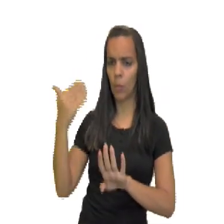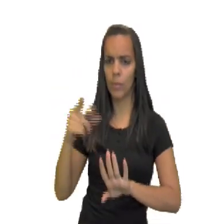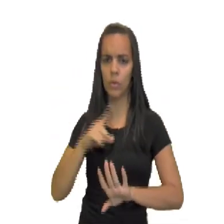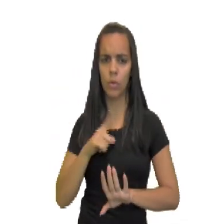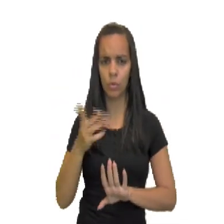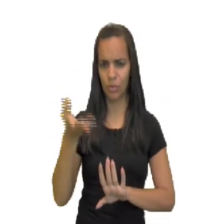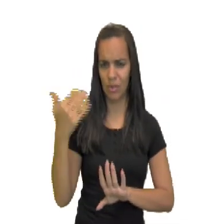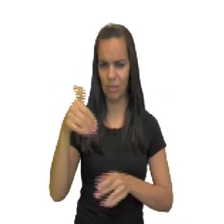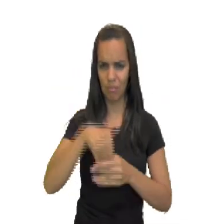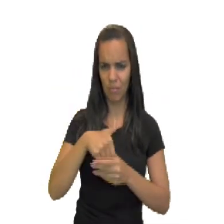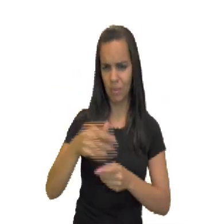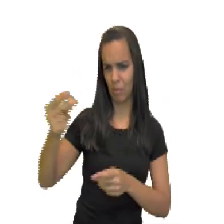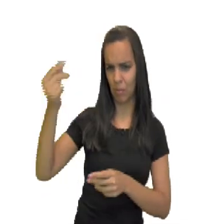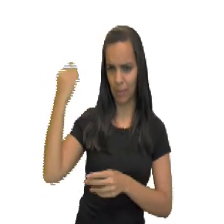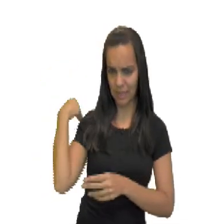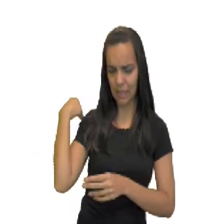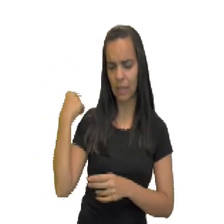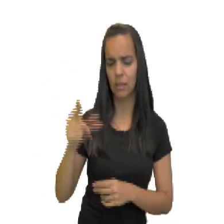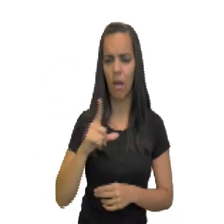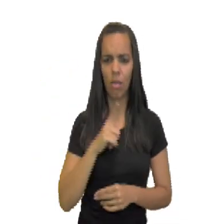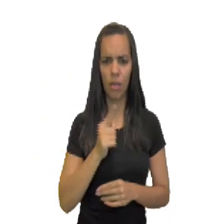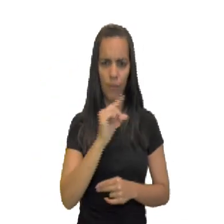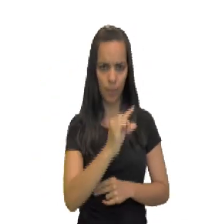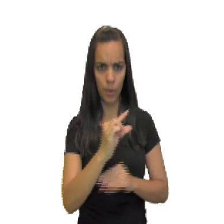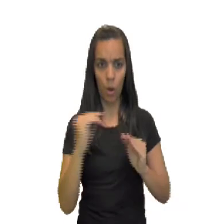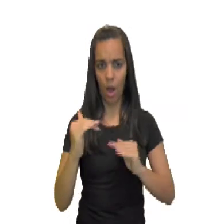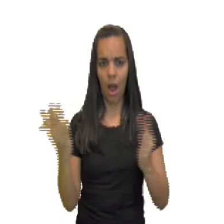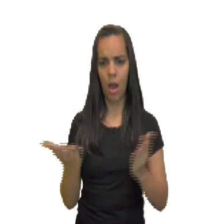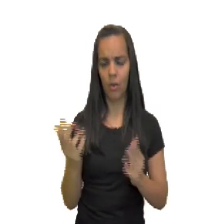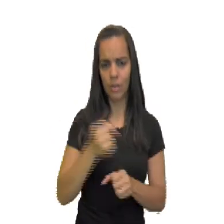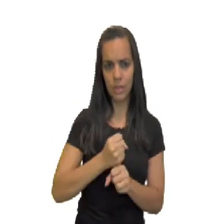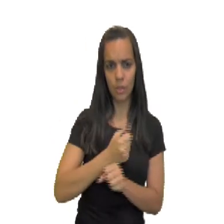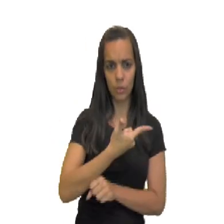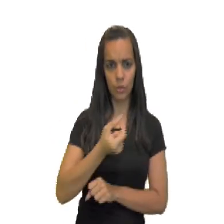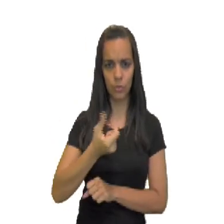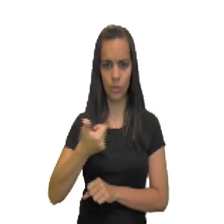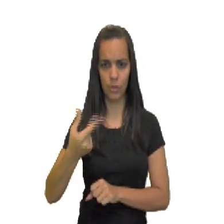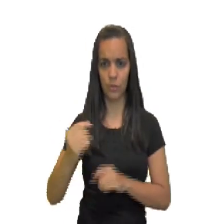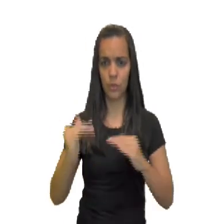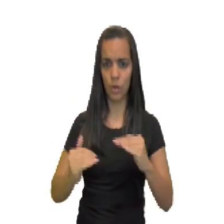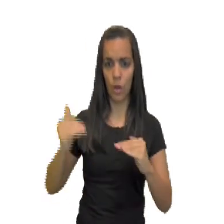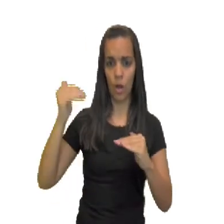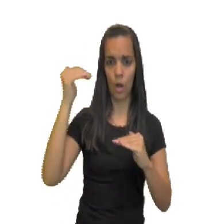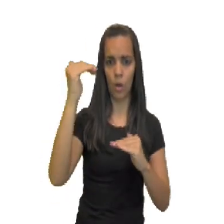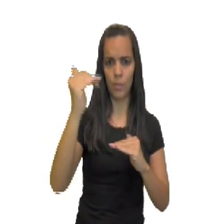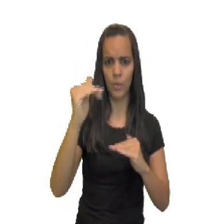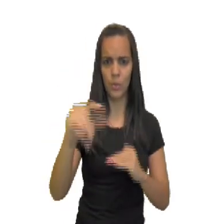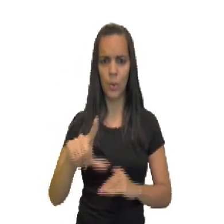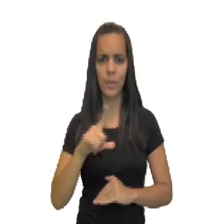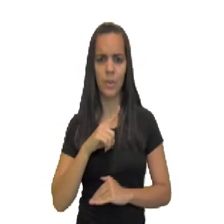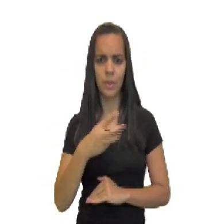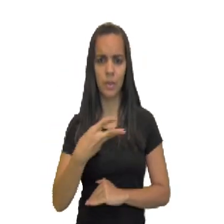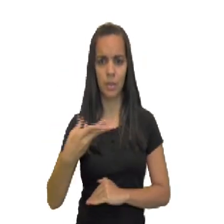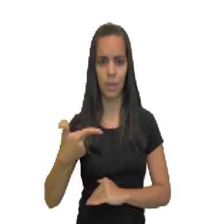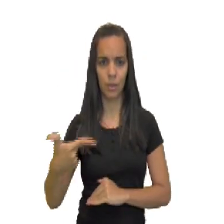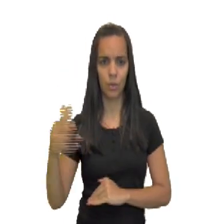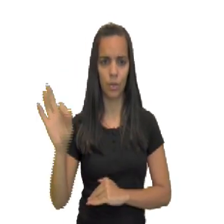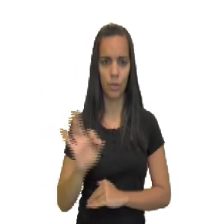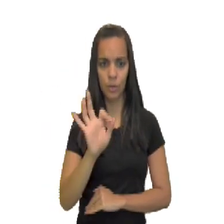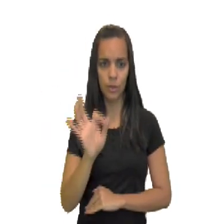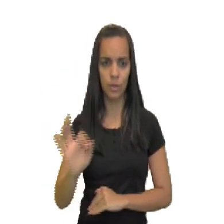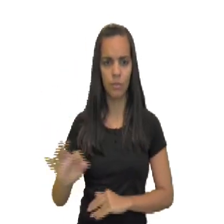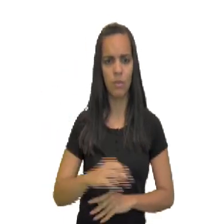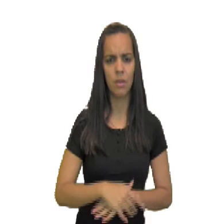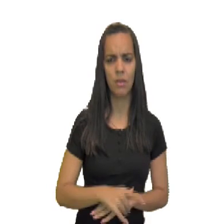índice anteriormente não passou de 32%, mas pelas regras atuais, os